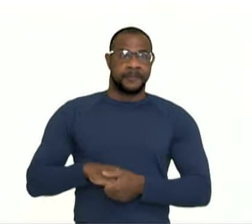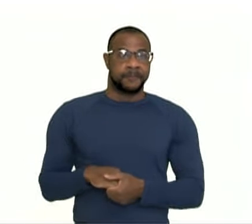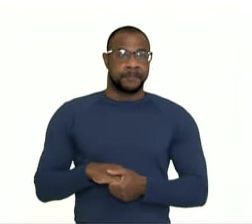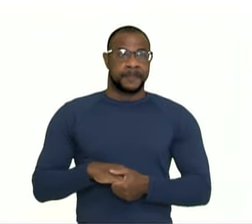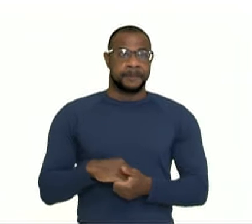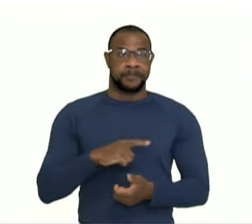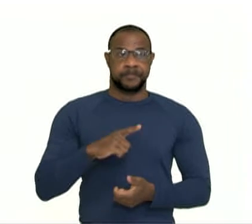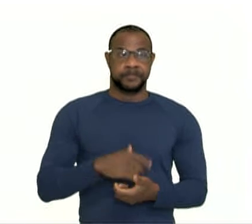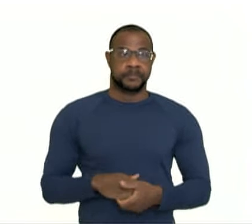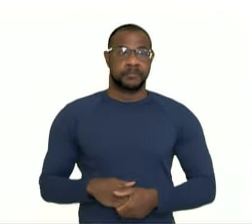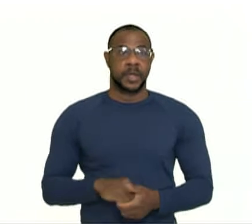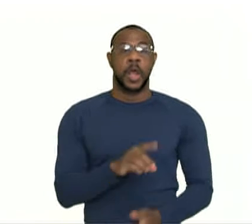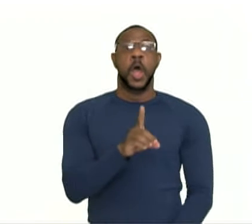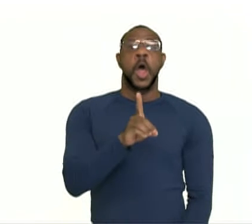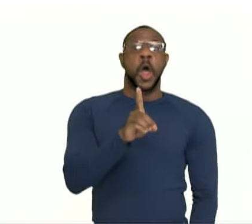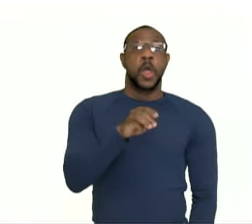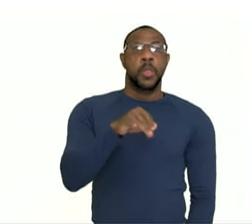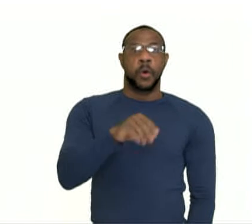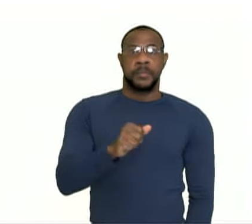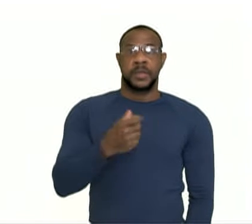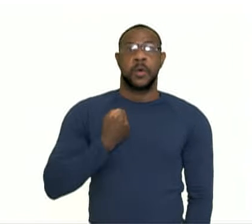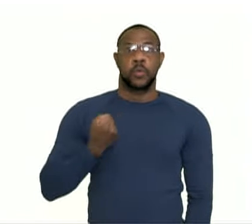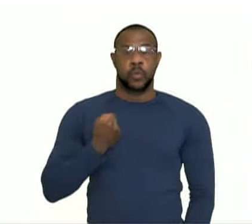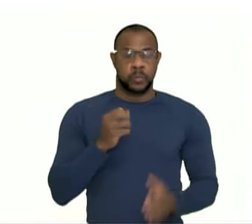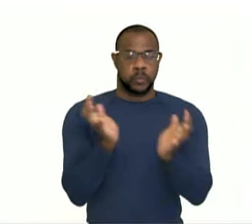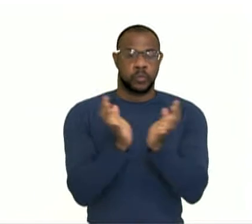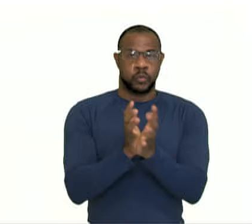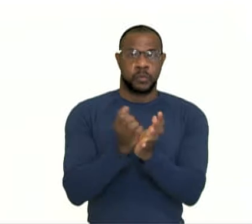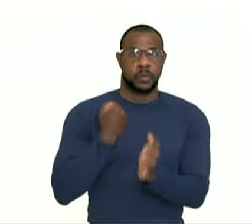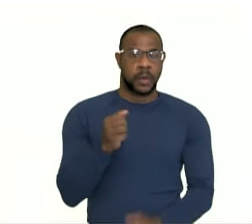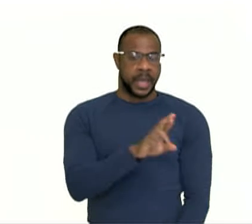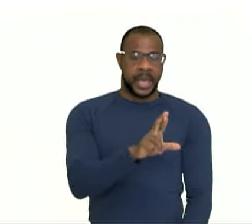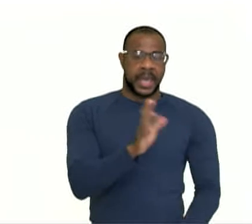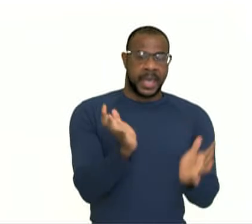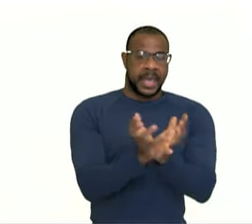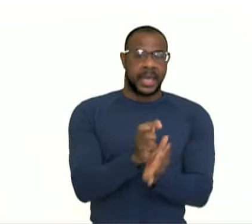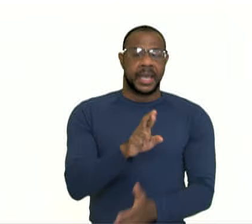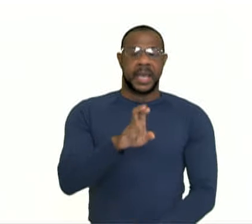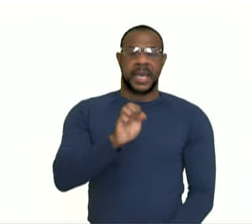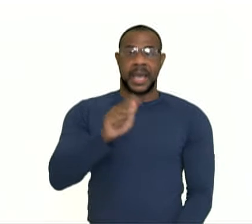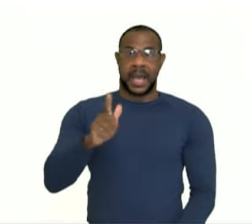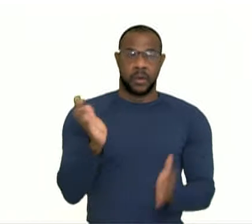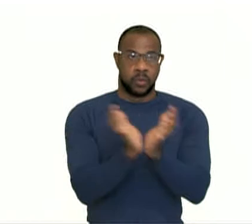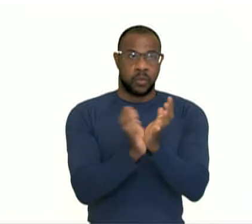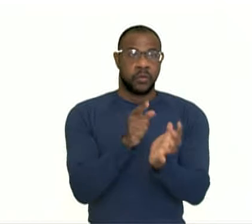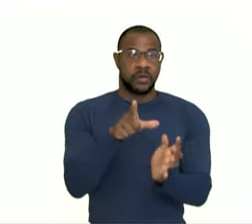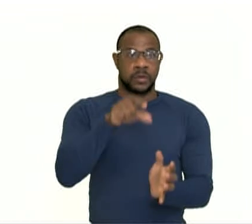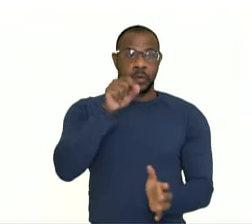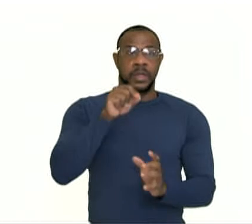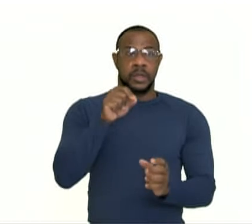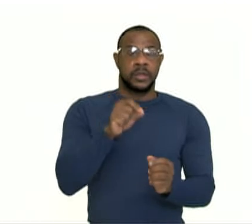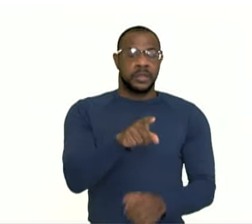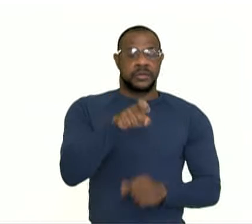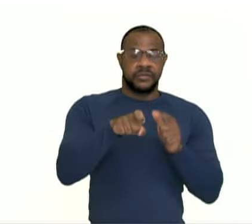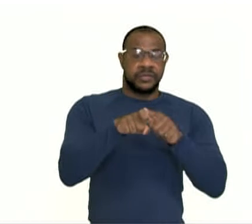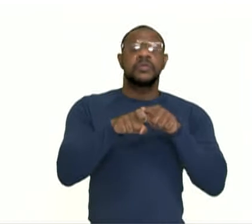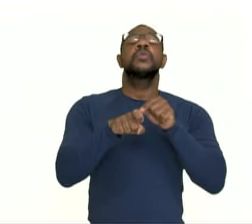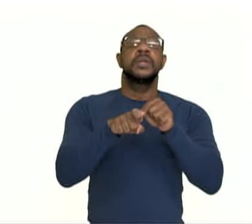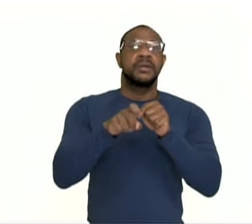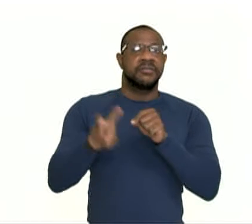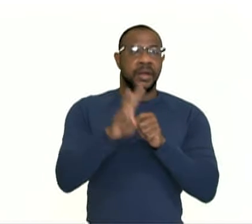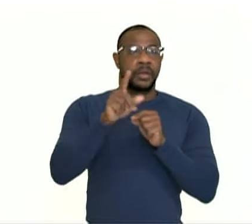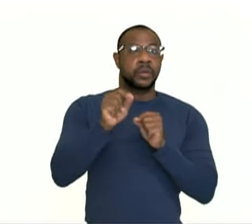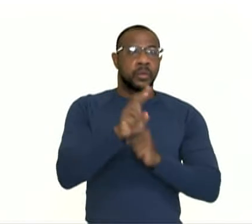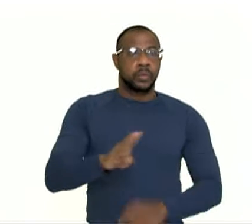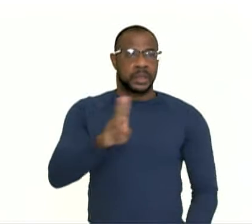como o domínio é o conjunto dos números reais, nós vamos escolher para x os valores